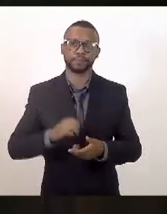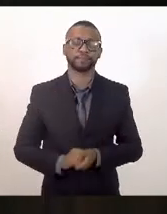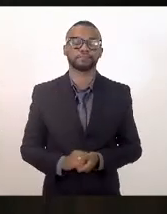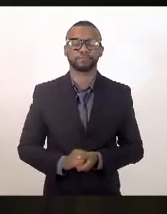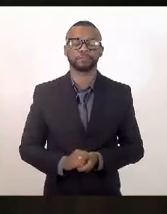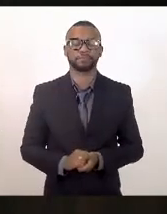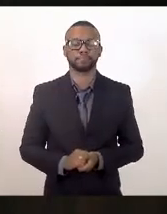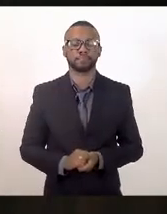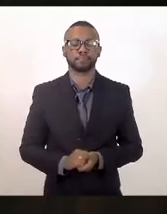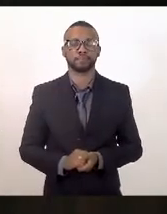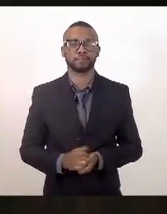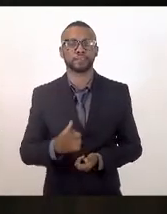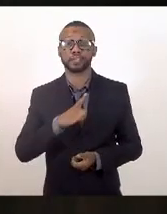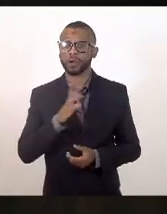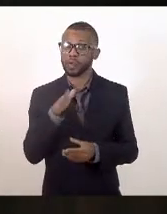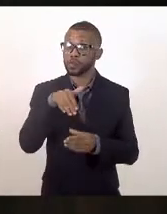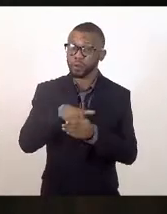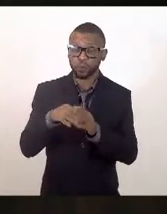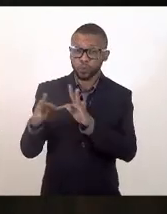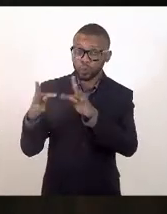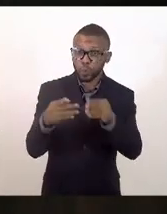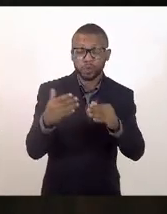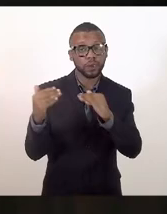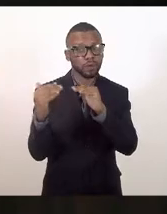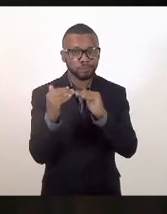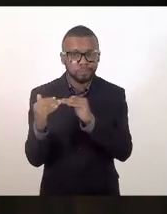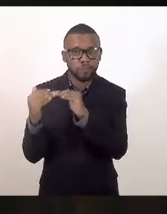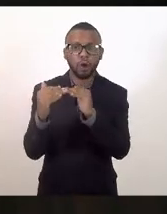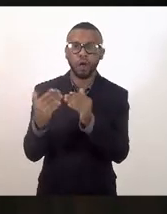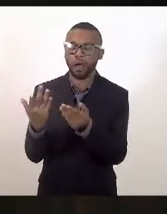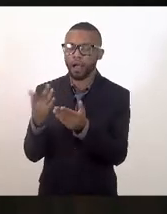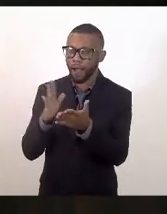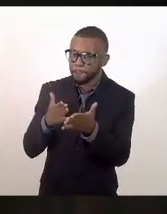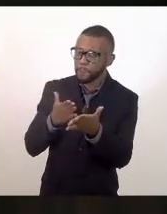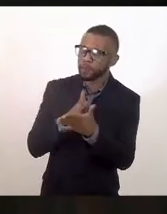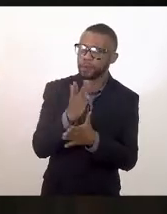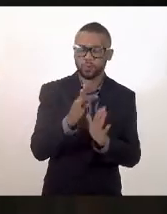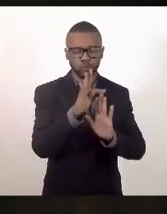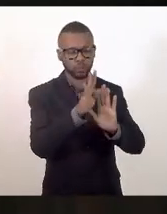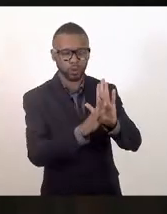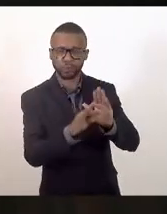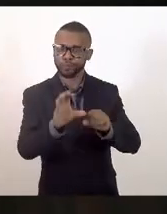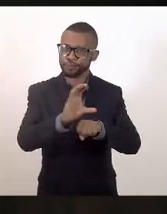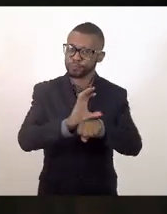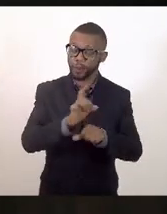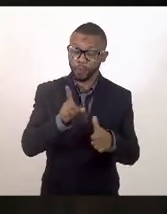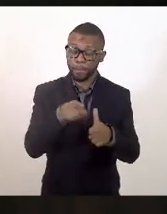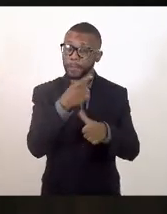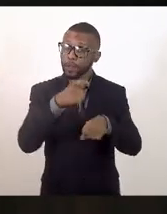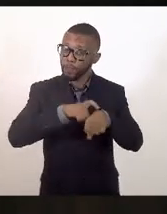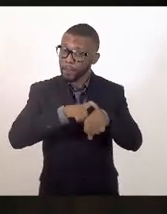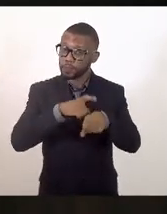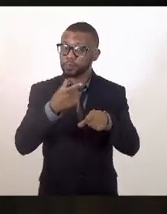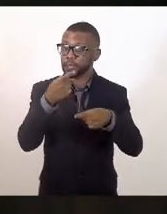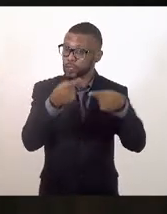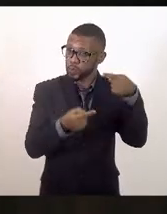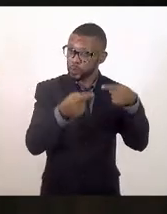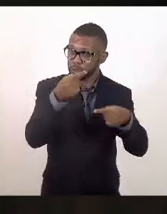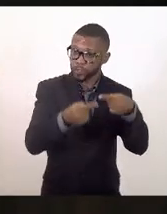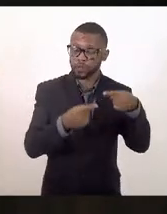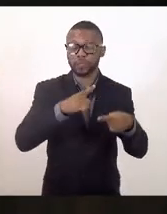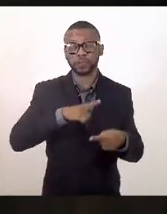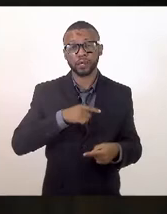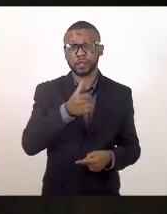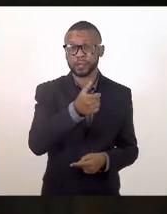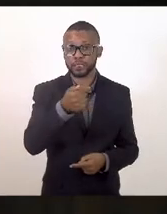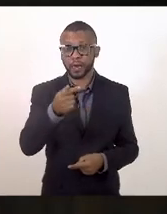a discussão. Em votação, os senhores que aprovam permaneçam como estão aprovados. Vai autógrafo. Em primeira discussão, projeto de lei 2883 de 17, da autoria do